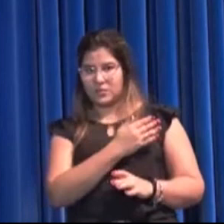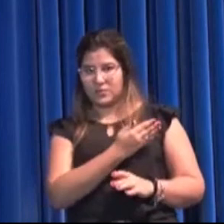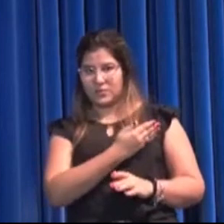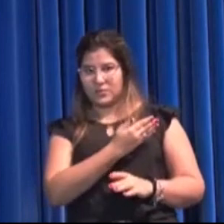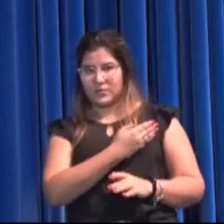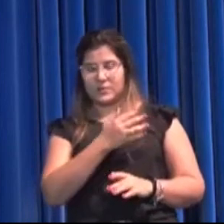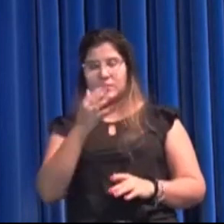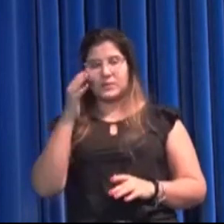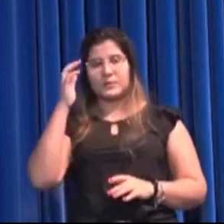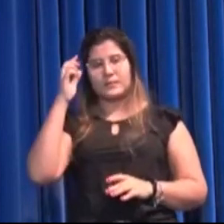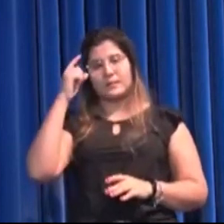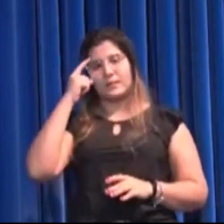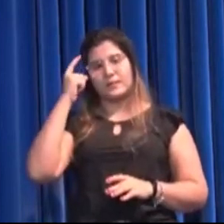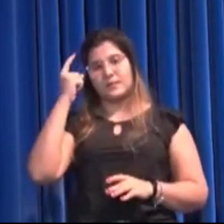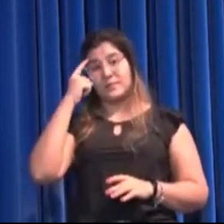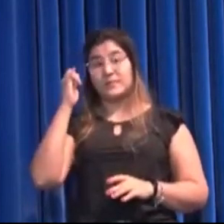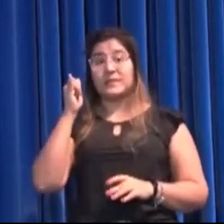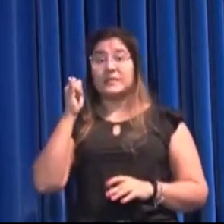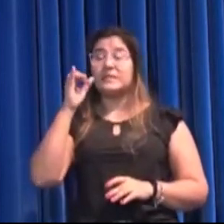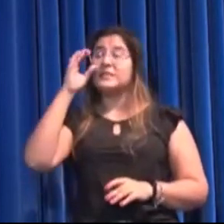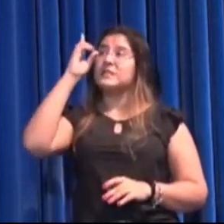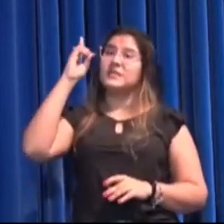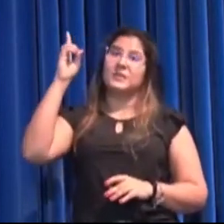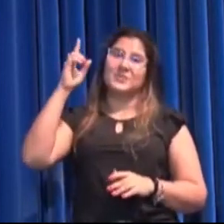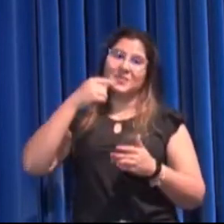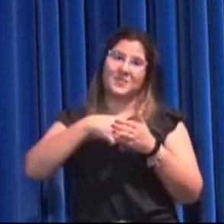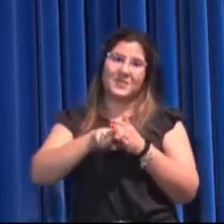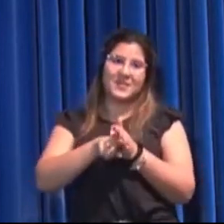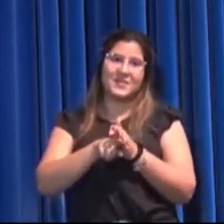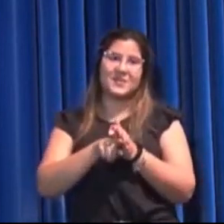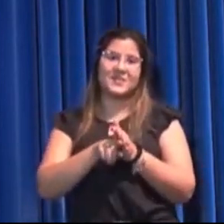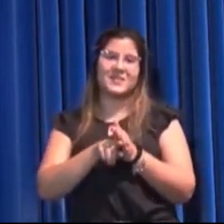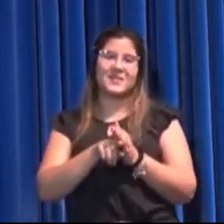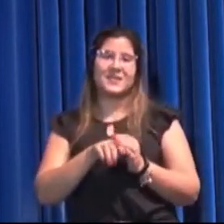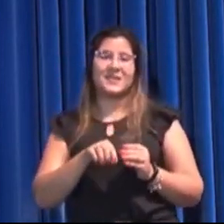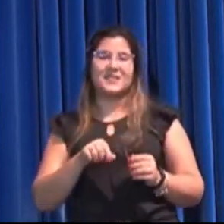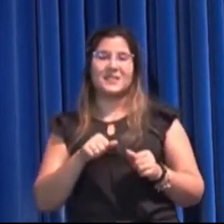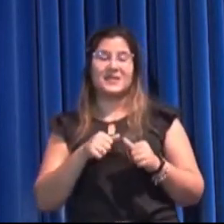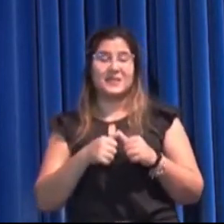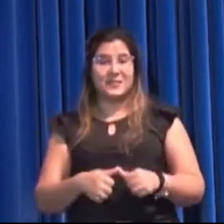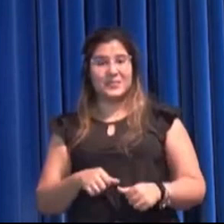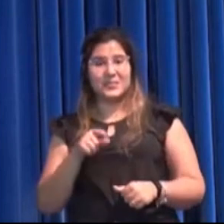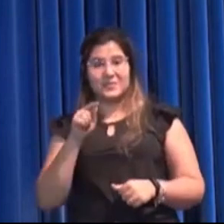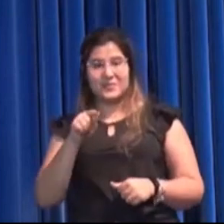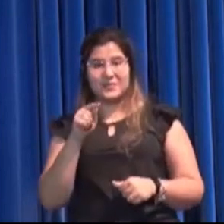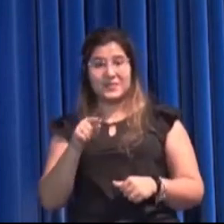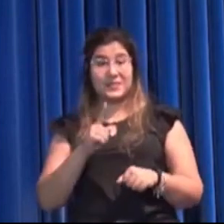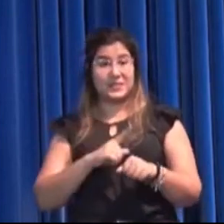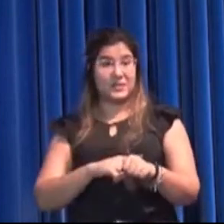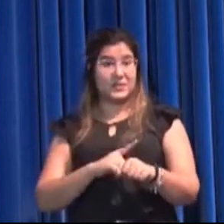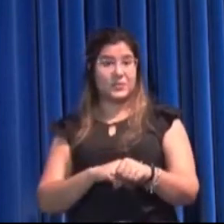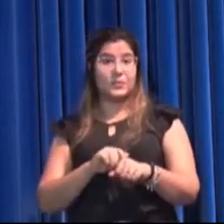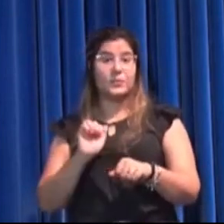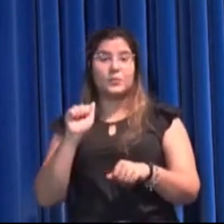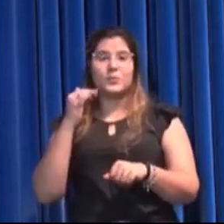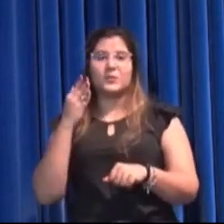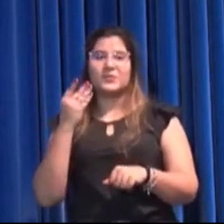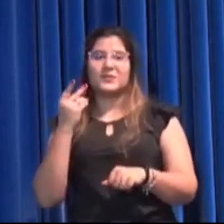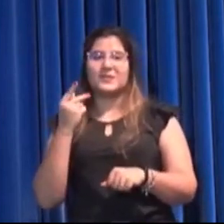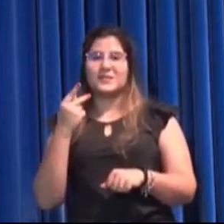Imagina se Deus faz essa pergunta para você nesse momento: qual seria o teu